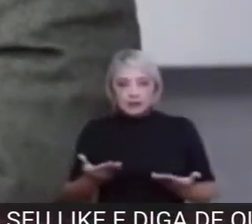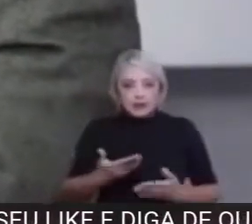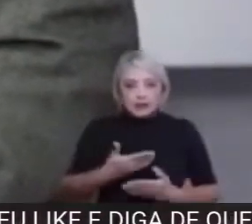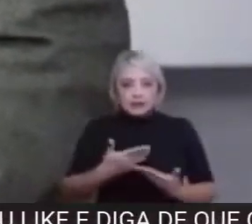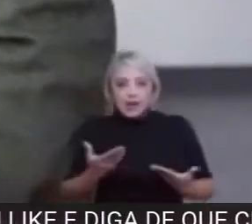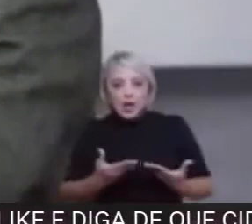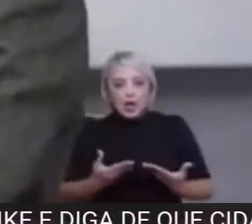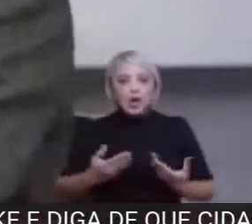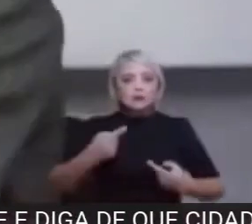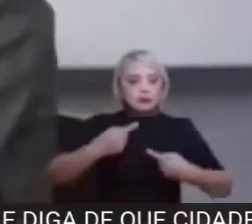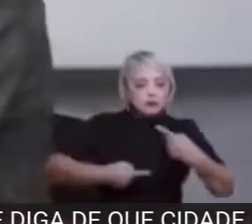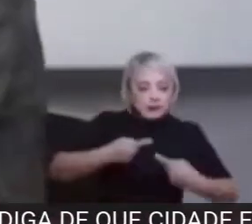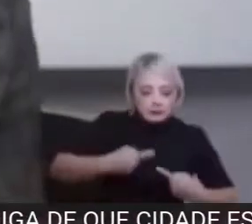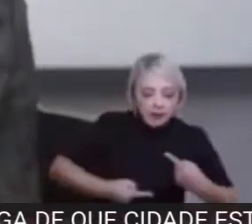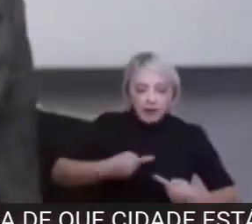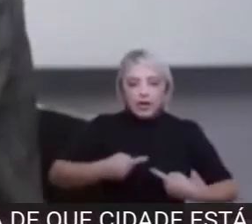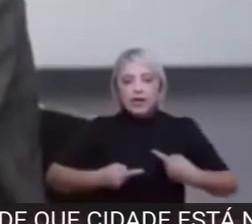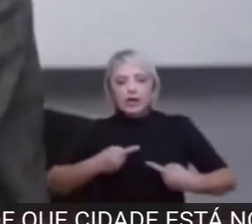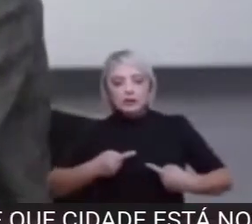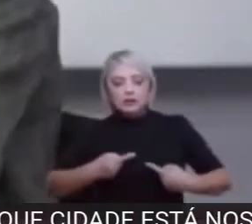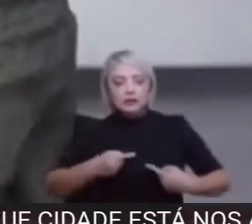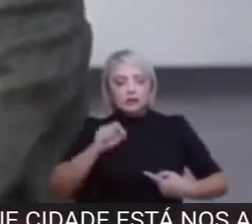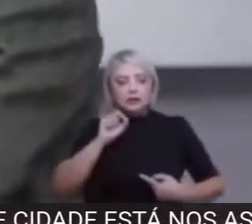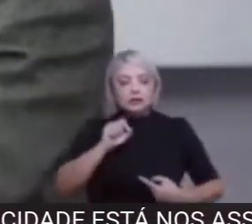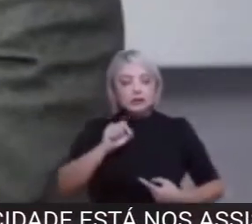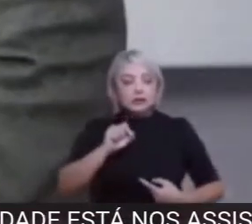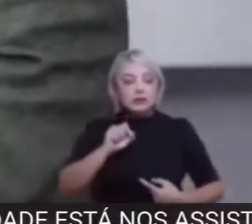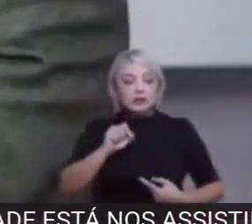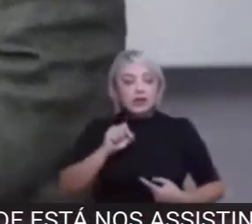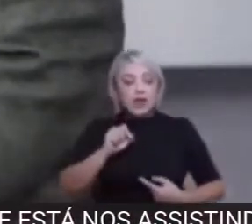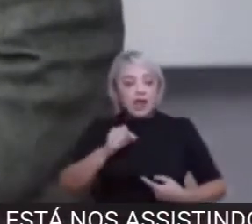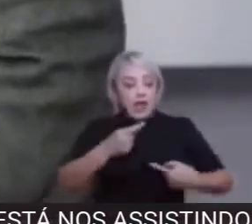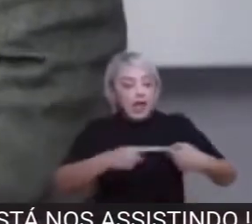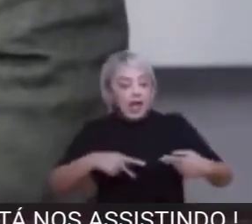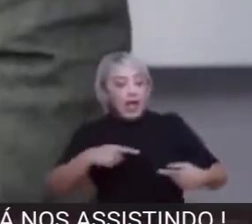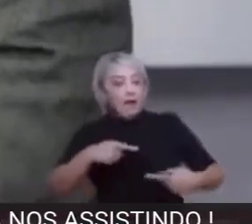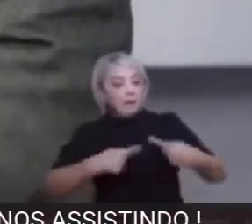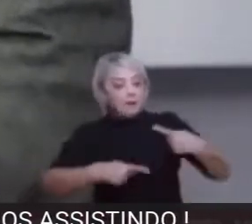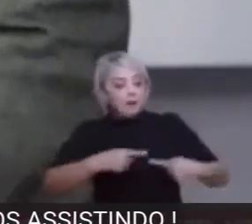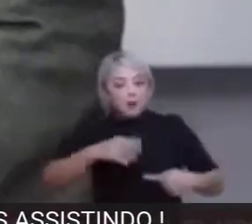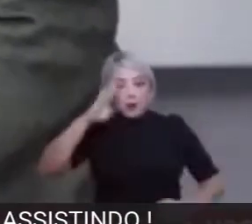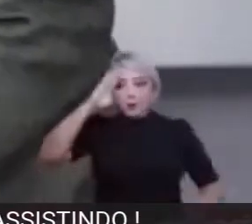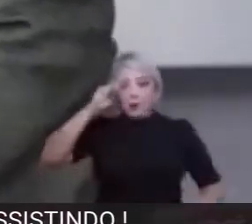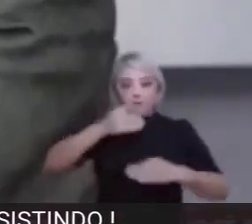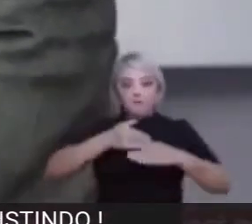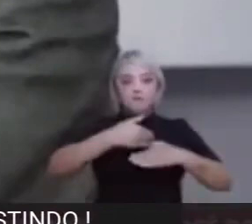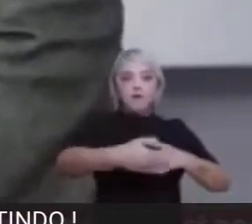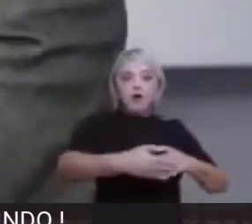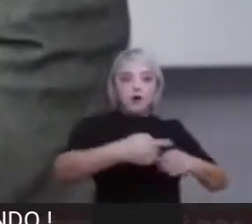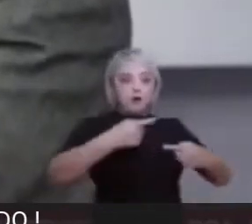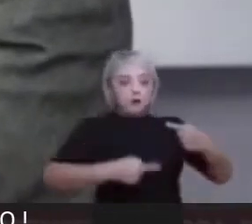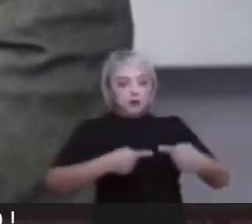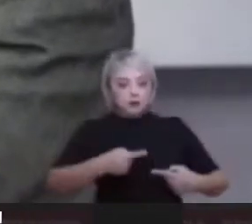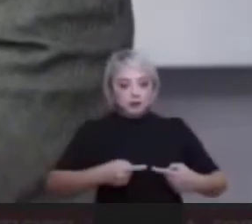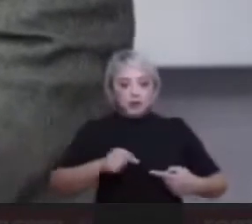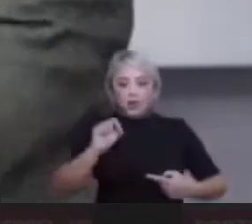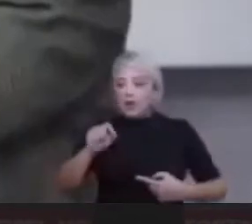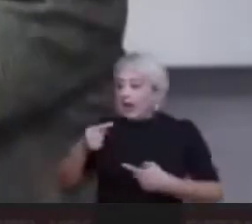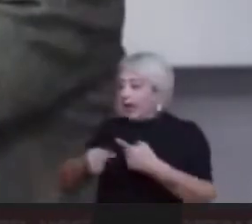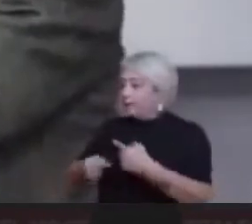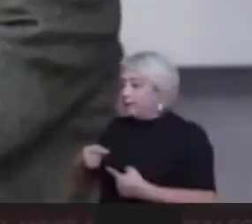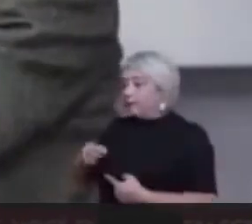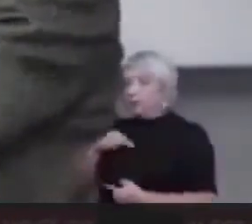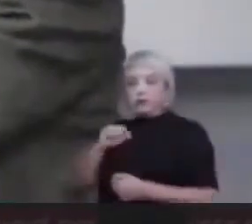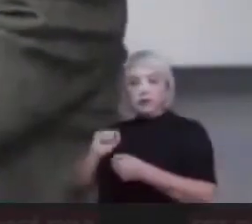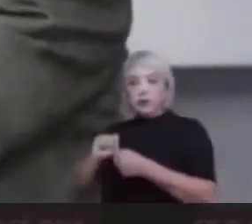uma discussão de que a política deve estar, os militares devem estar fora da política, a política não deve ser feita pelos